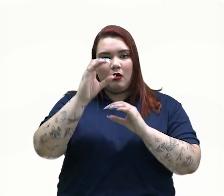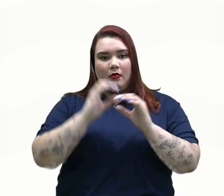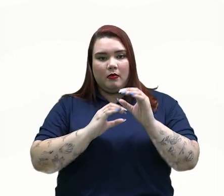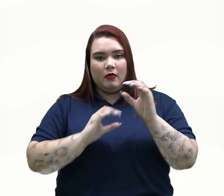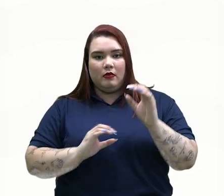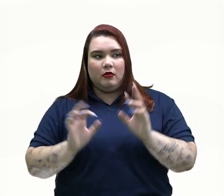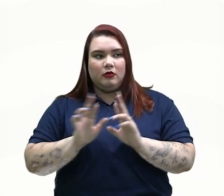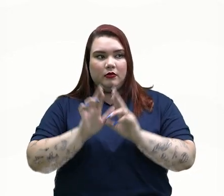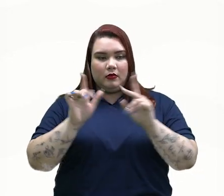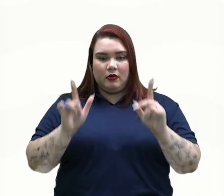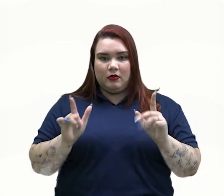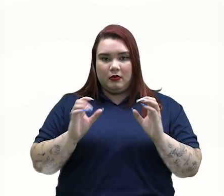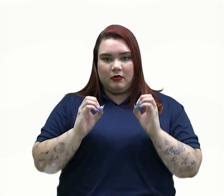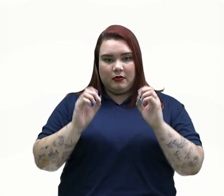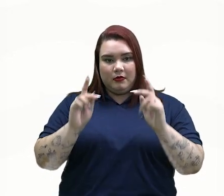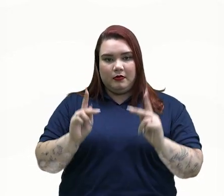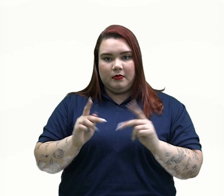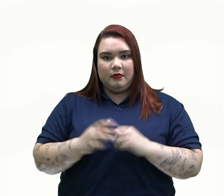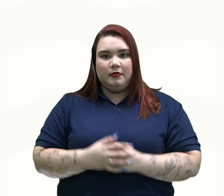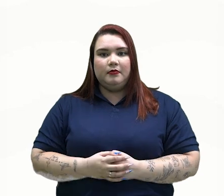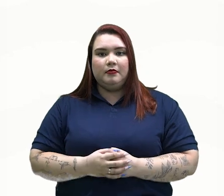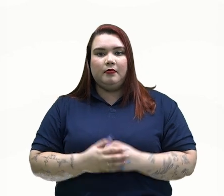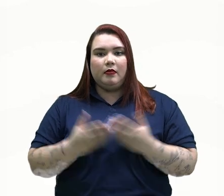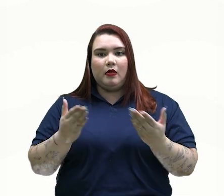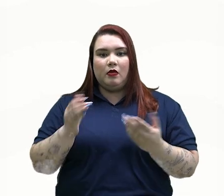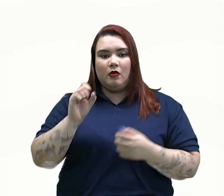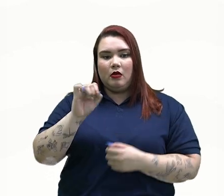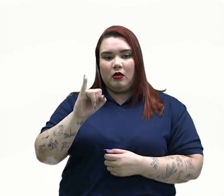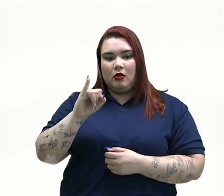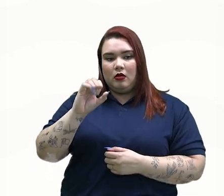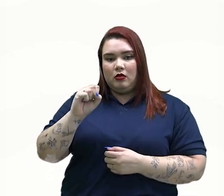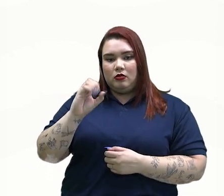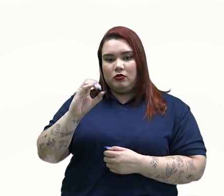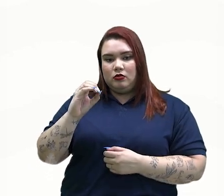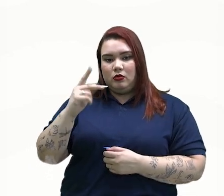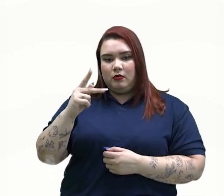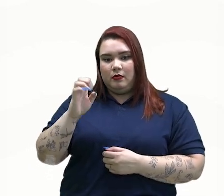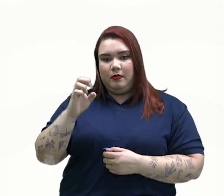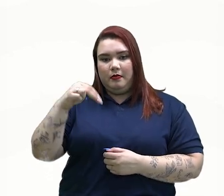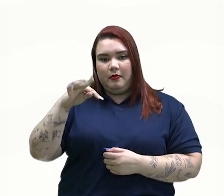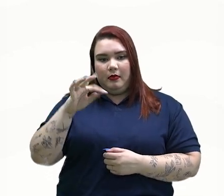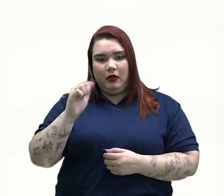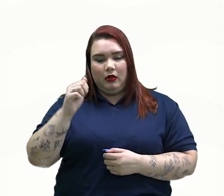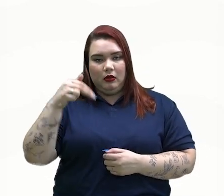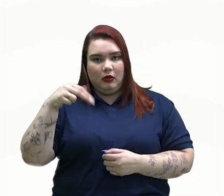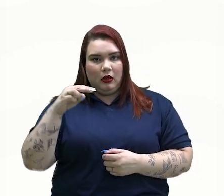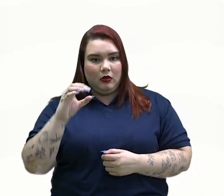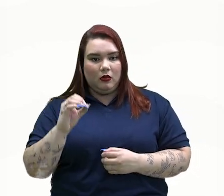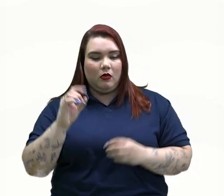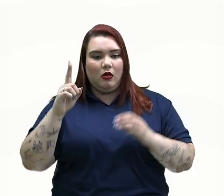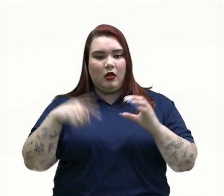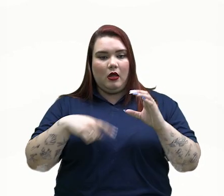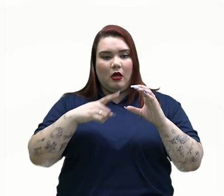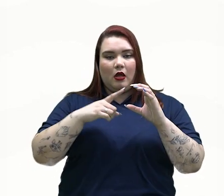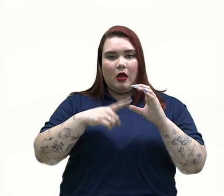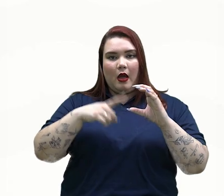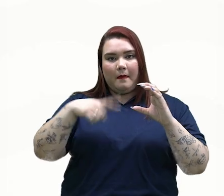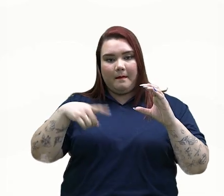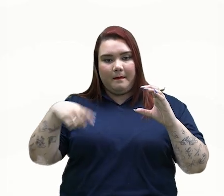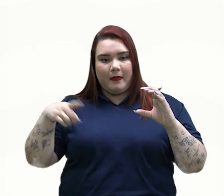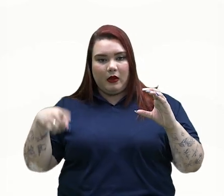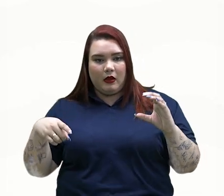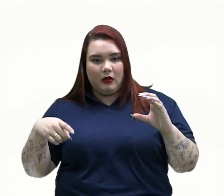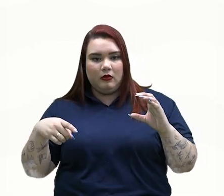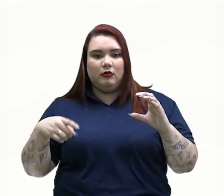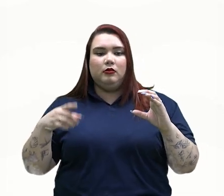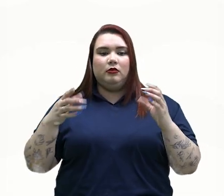outras que a gente tem feito. Então, o isopentano é um composto de cadeia aberta. Normal